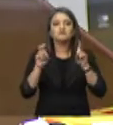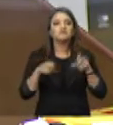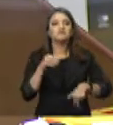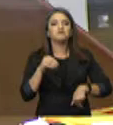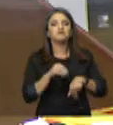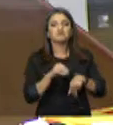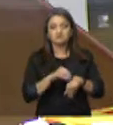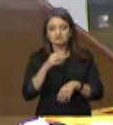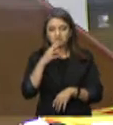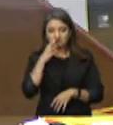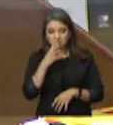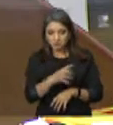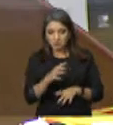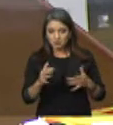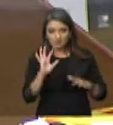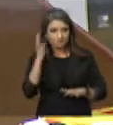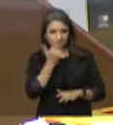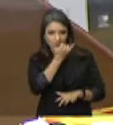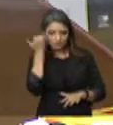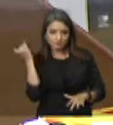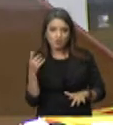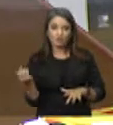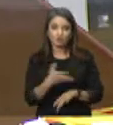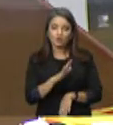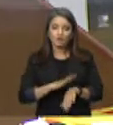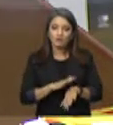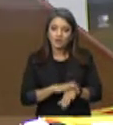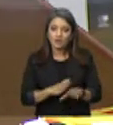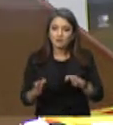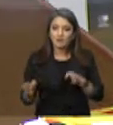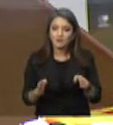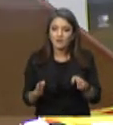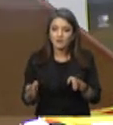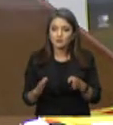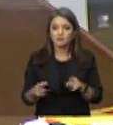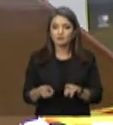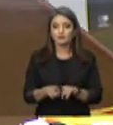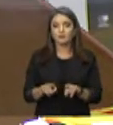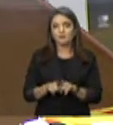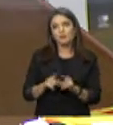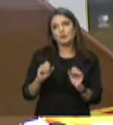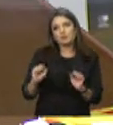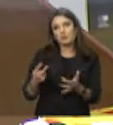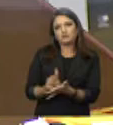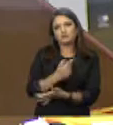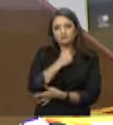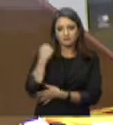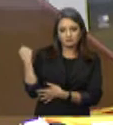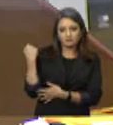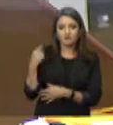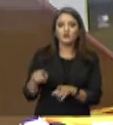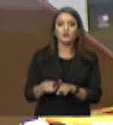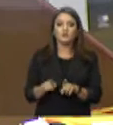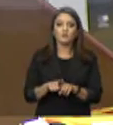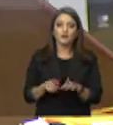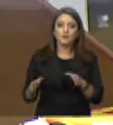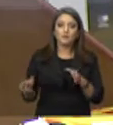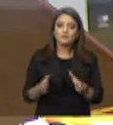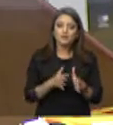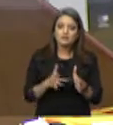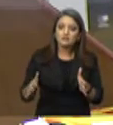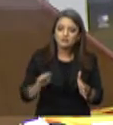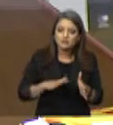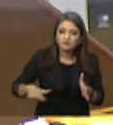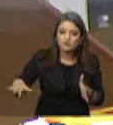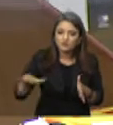improbidades instituir novo termo Inicial e novo prazo de prestação de prescrição geral assim como a prescrição intercorrente